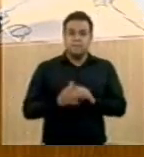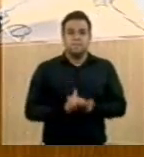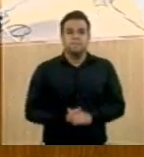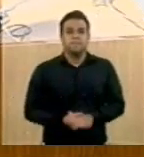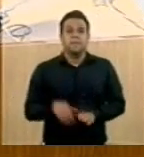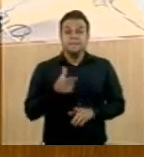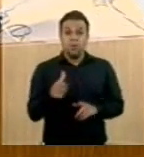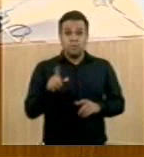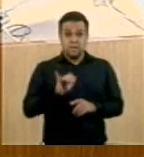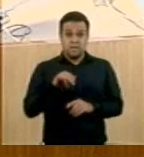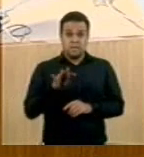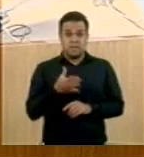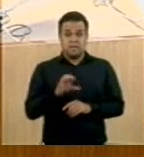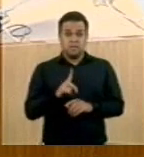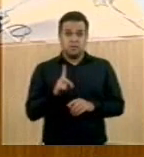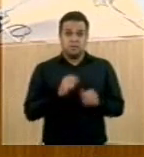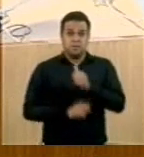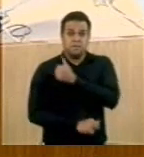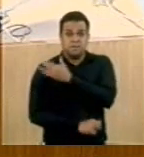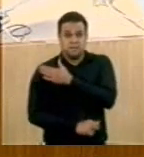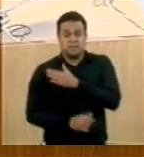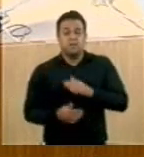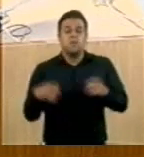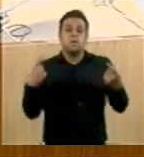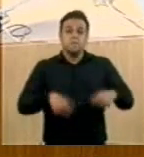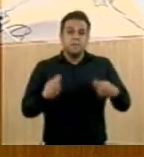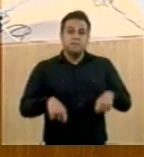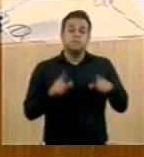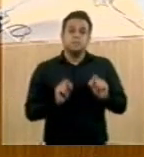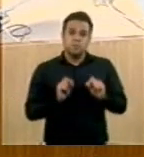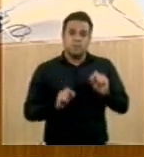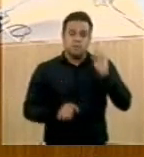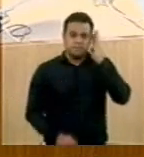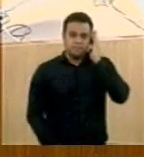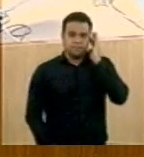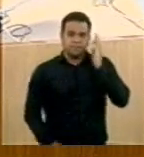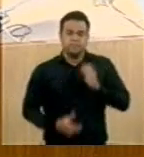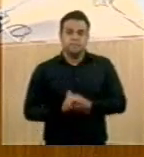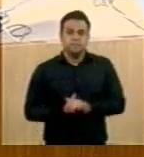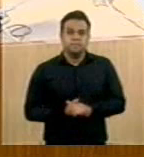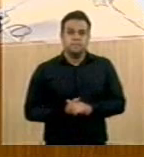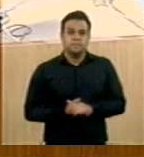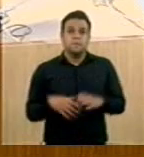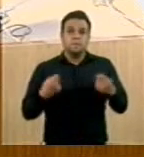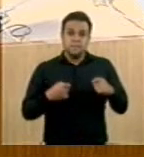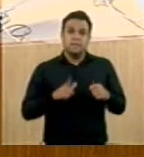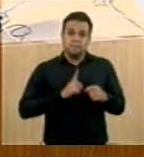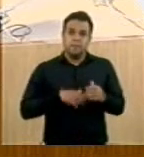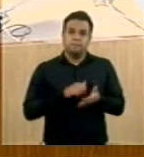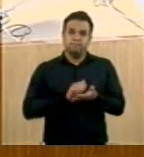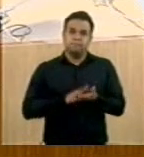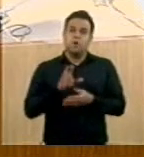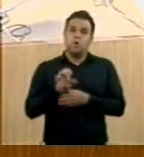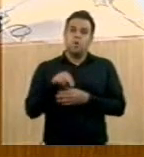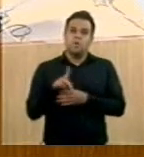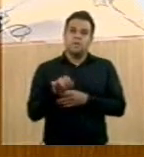intenção discriminatória no momento de sua concepção, deve ser, mesmo assim, condenada por violação ao